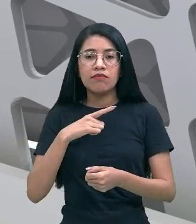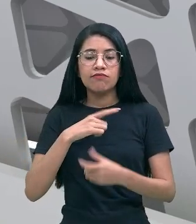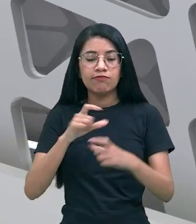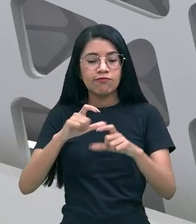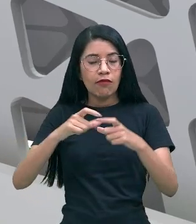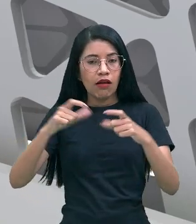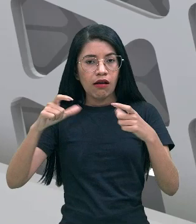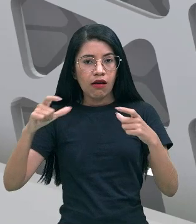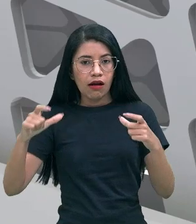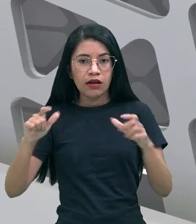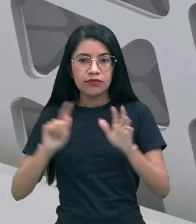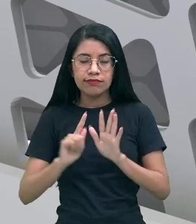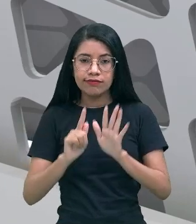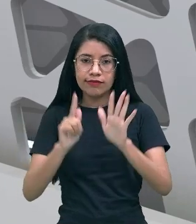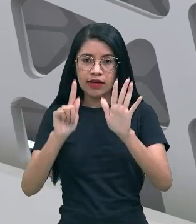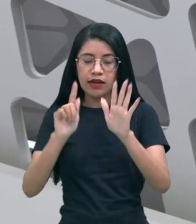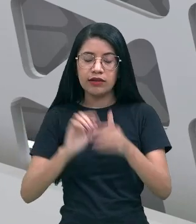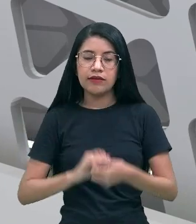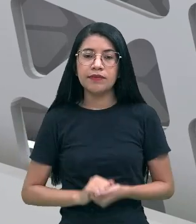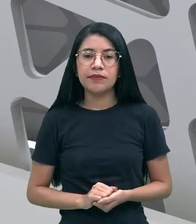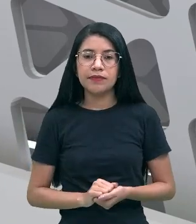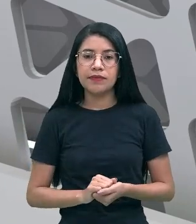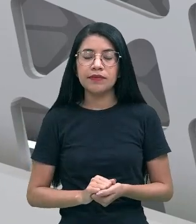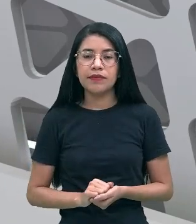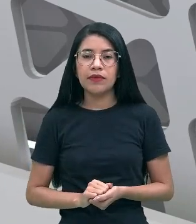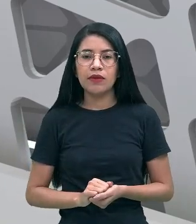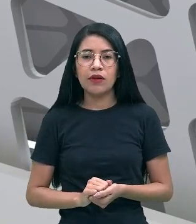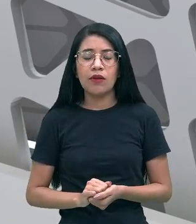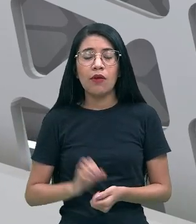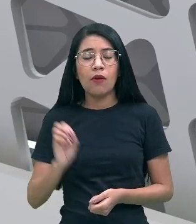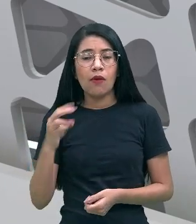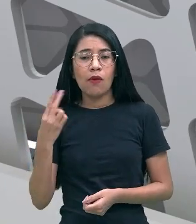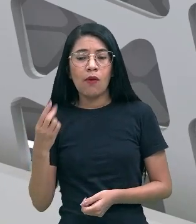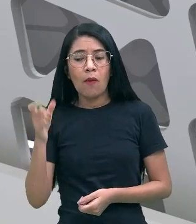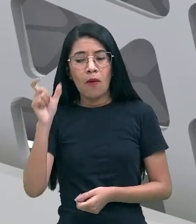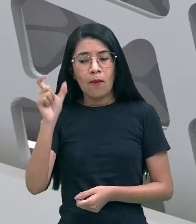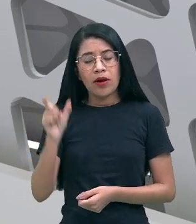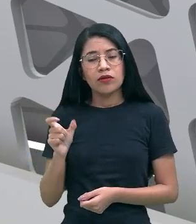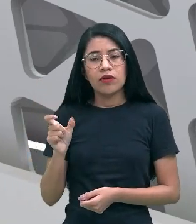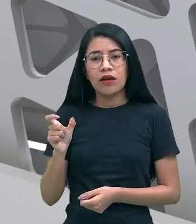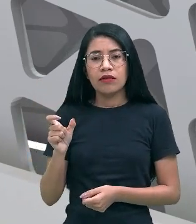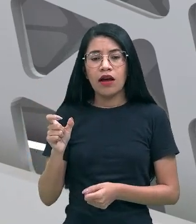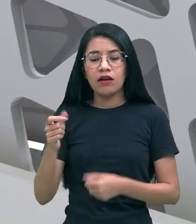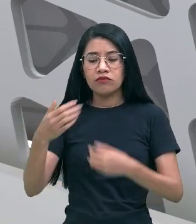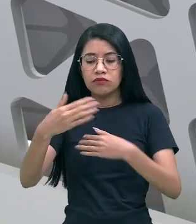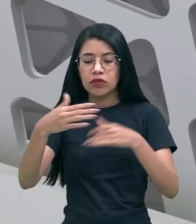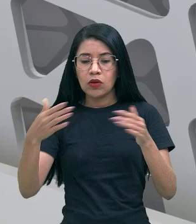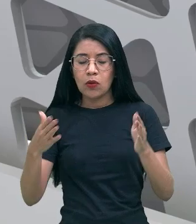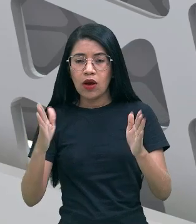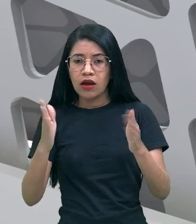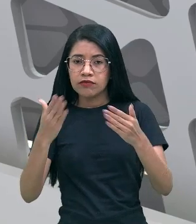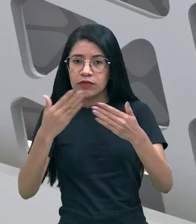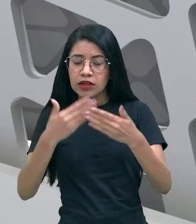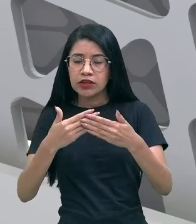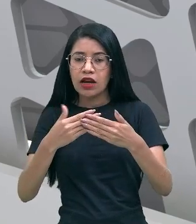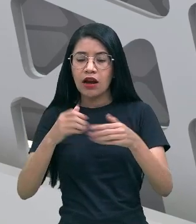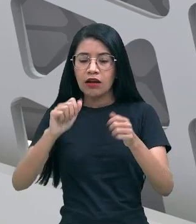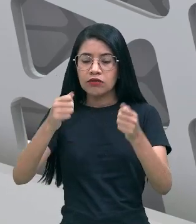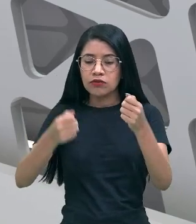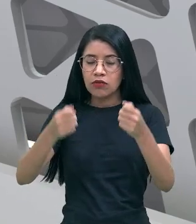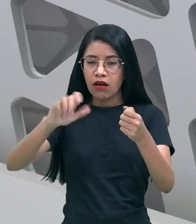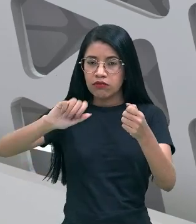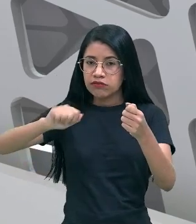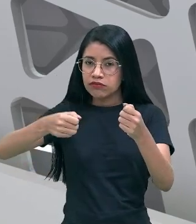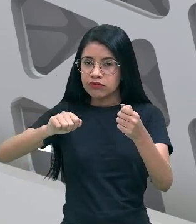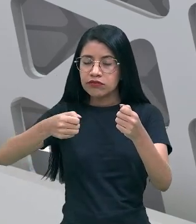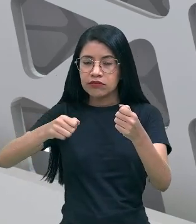Ou então acontece do quê? De alguém estar numa garagem fechada, com o carro ligado, e ali